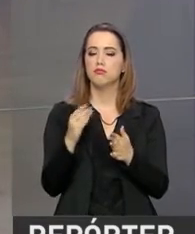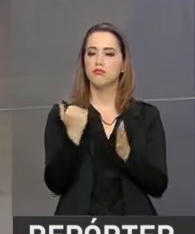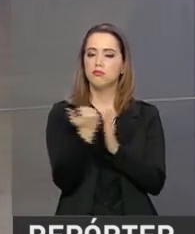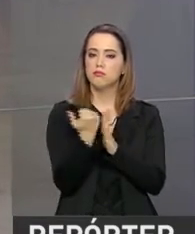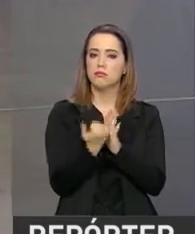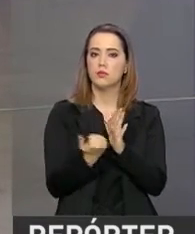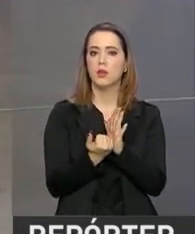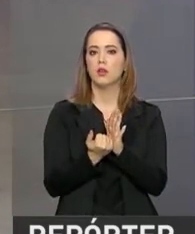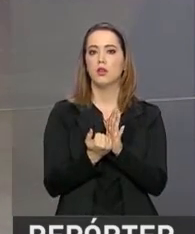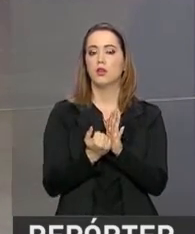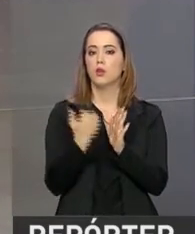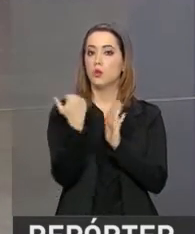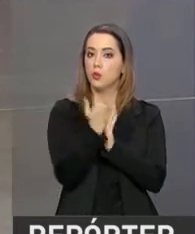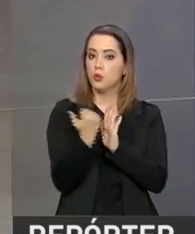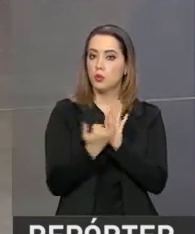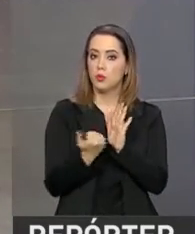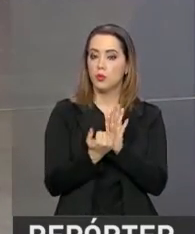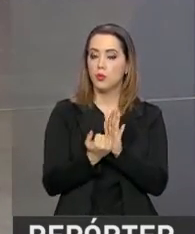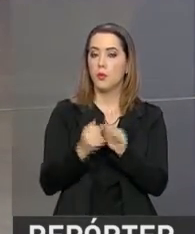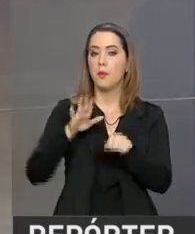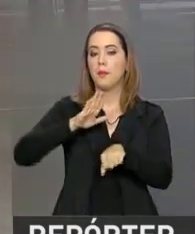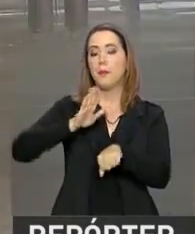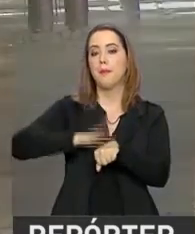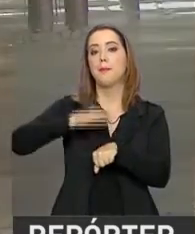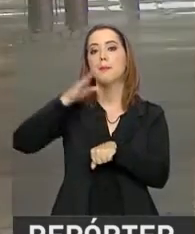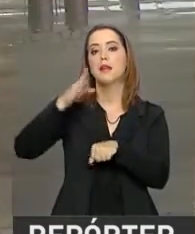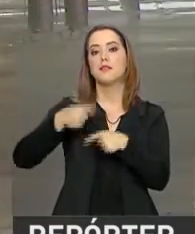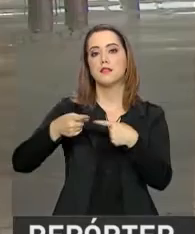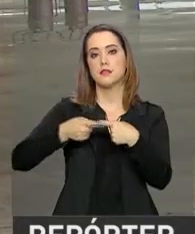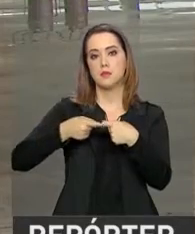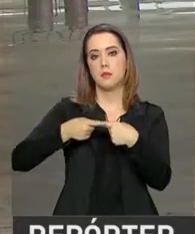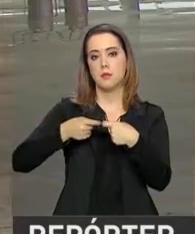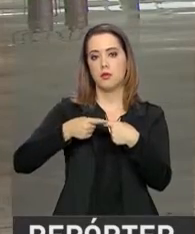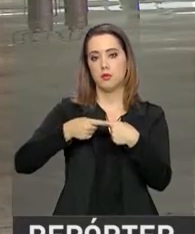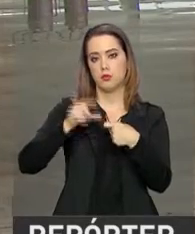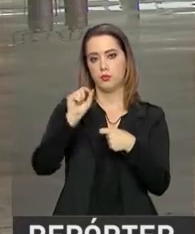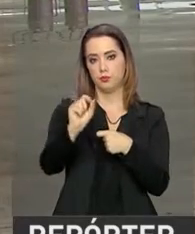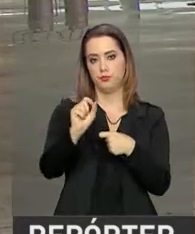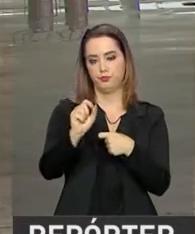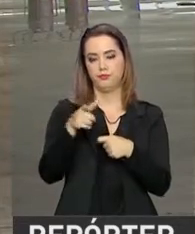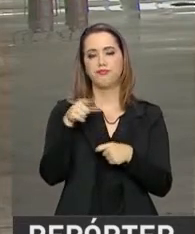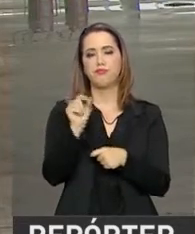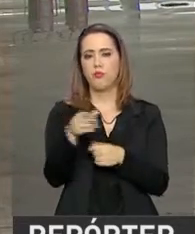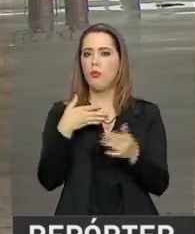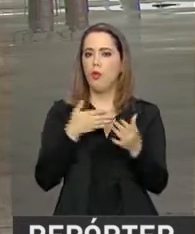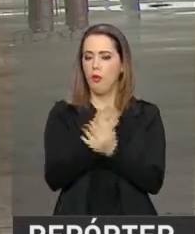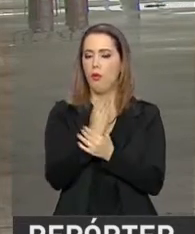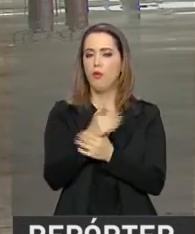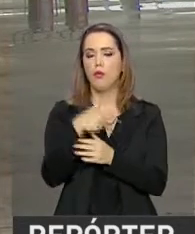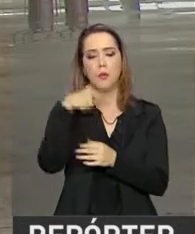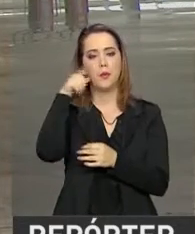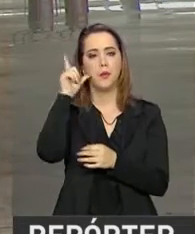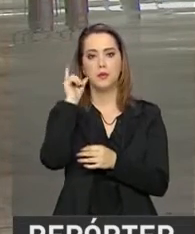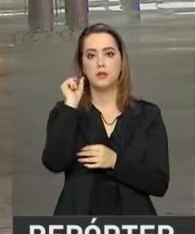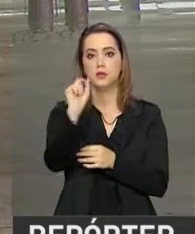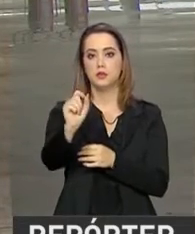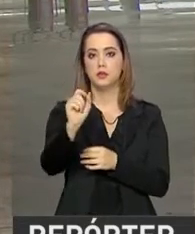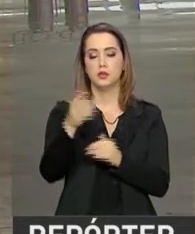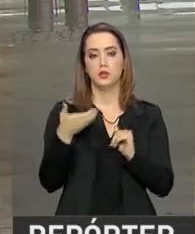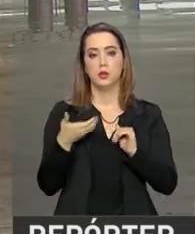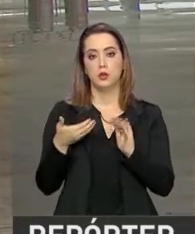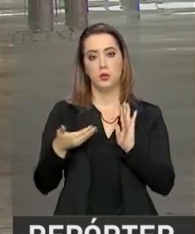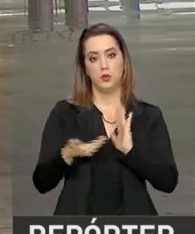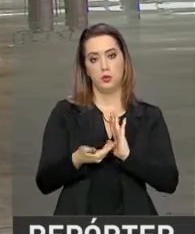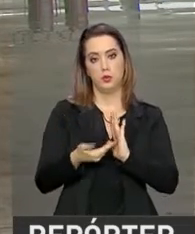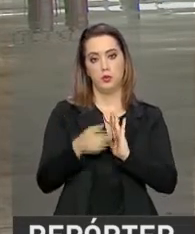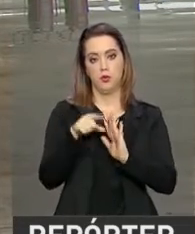Mais Médicos? Olha, essa medida provisória foi aprovada ontem pela Câmara dos Deputados e, na verdade, prorroga a